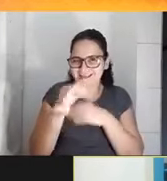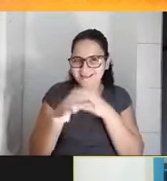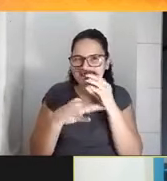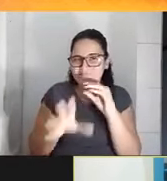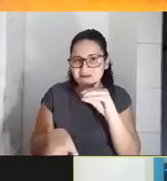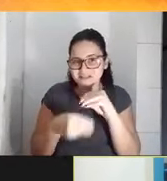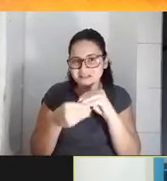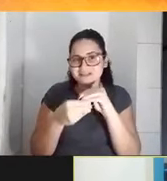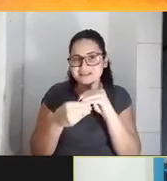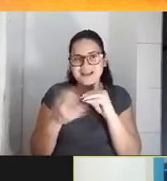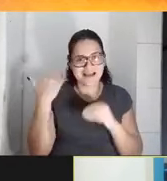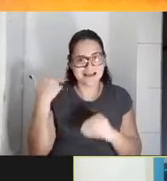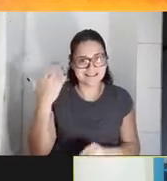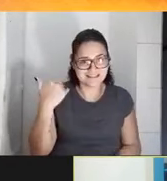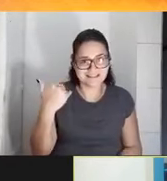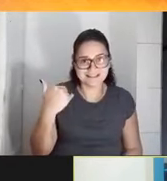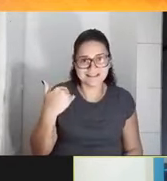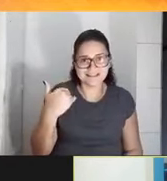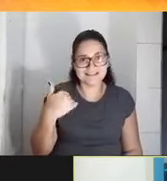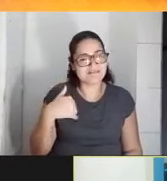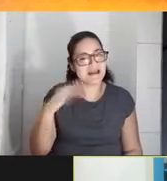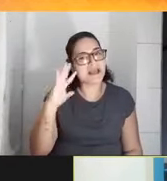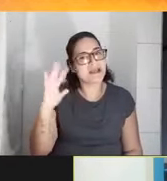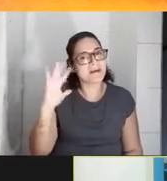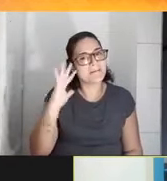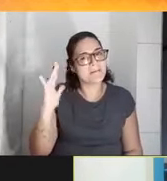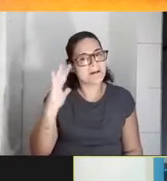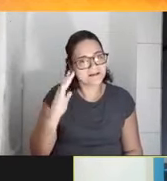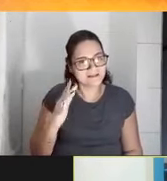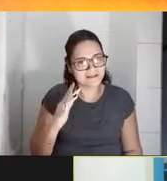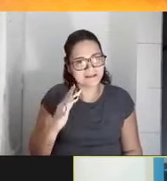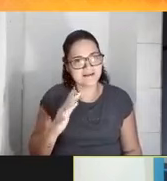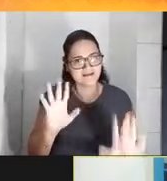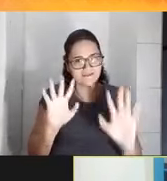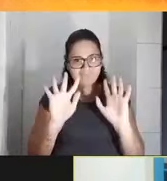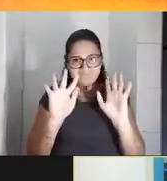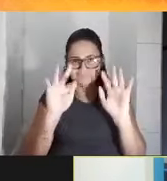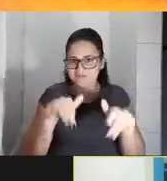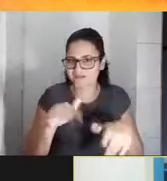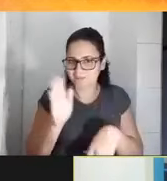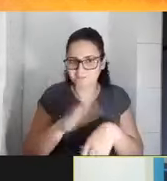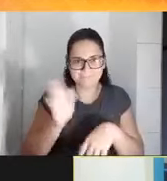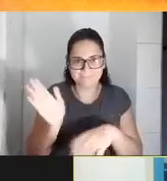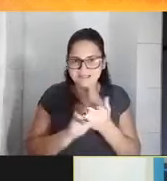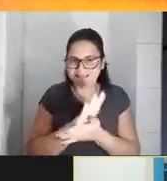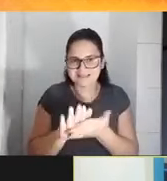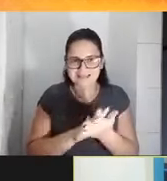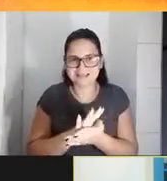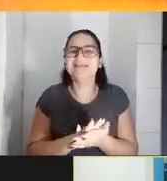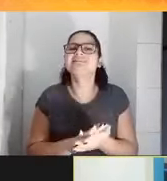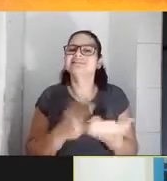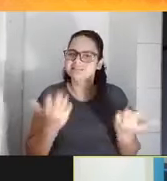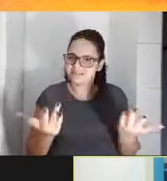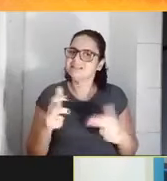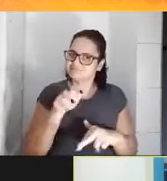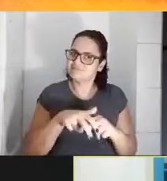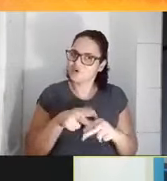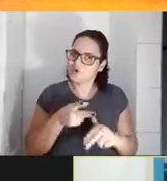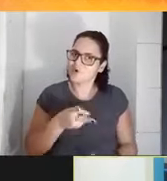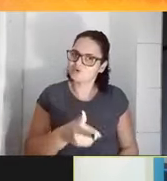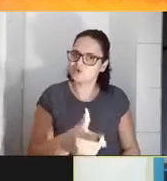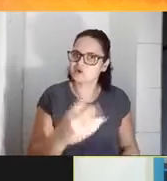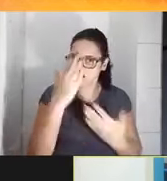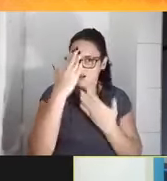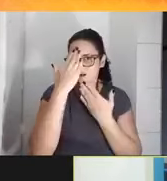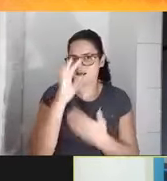isso queria ser final, porque não vai fazer mais nenhuma, né? Não, mas estamos aqui, graças a Deus, graças à nossa luta e tal.